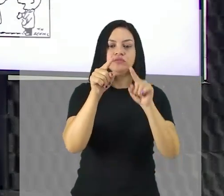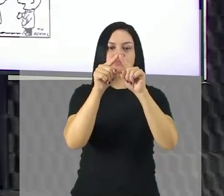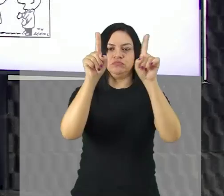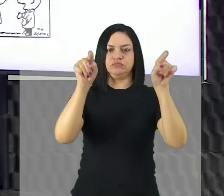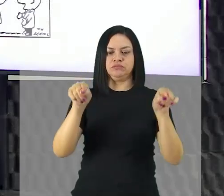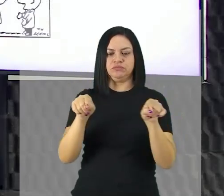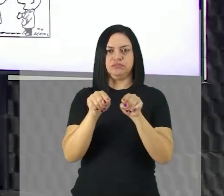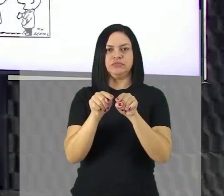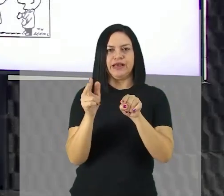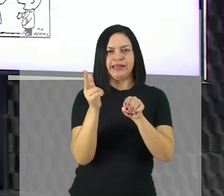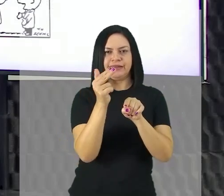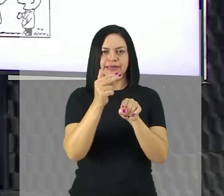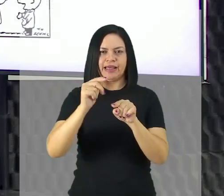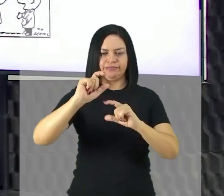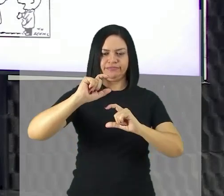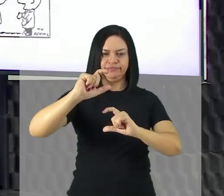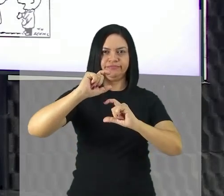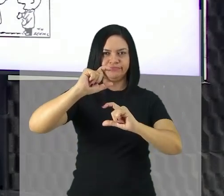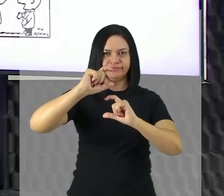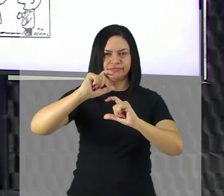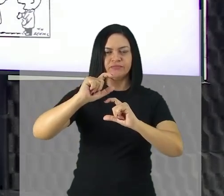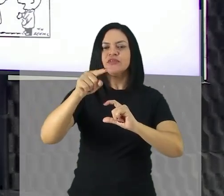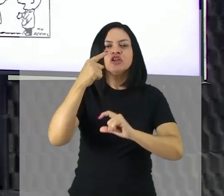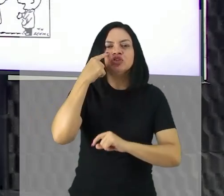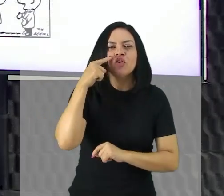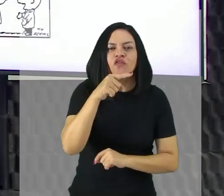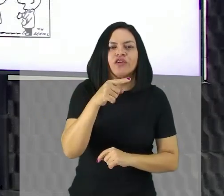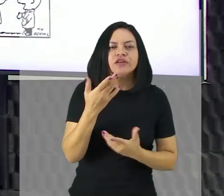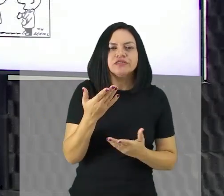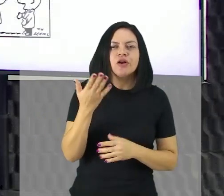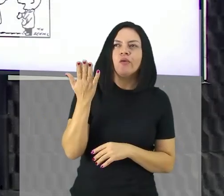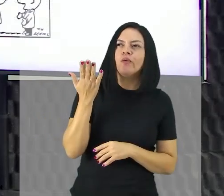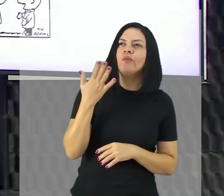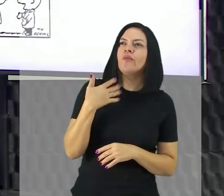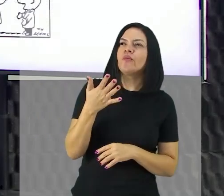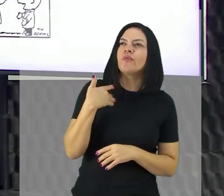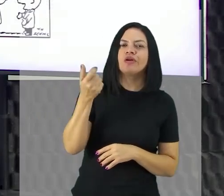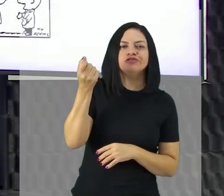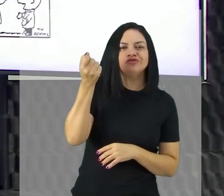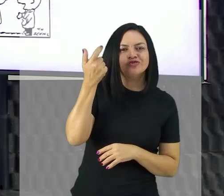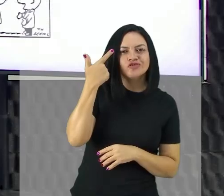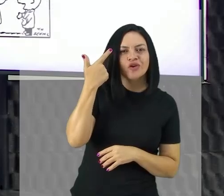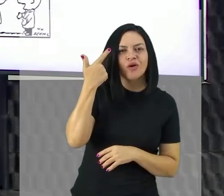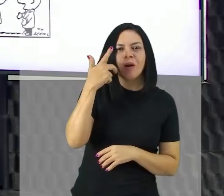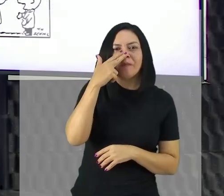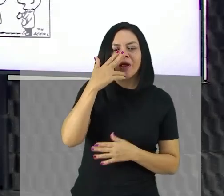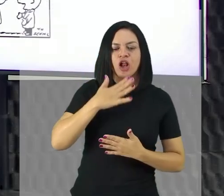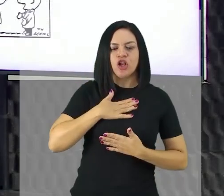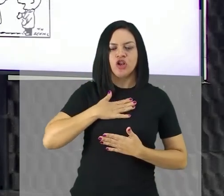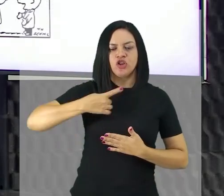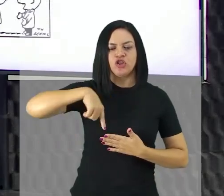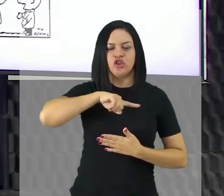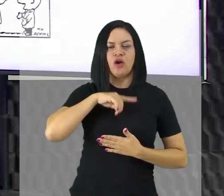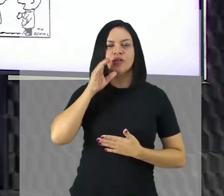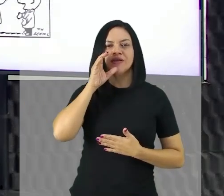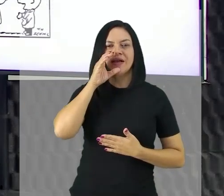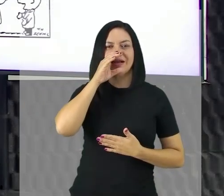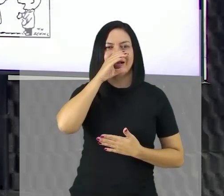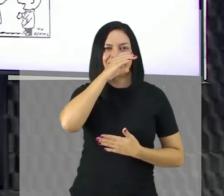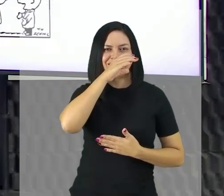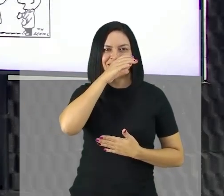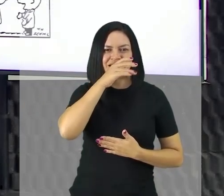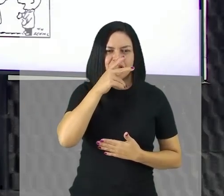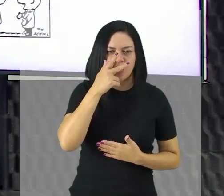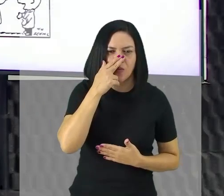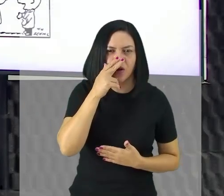ó. Então veja, e o calor do sol que nos mantém aquecidos? Acho